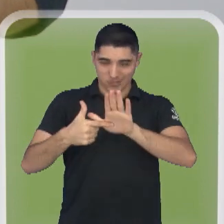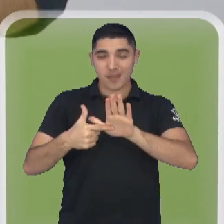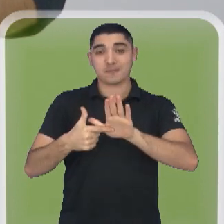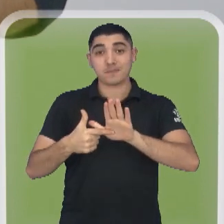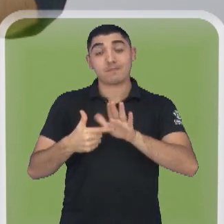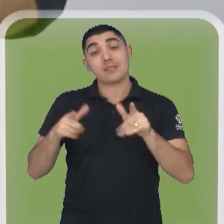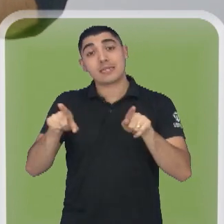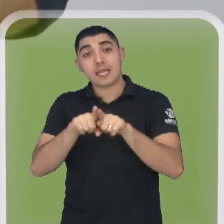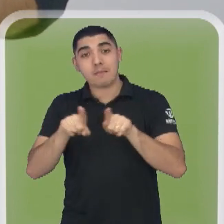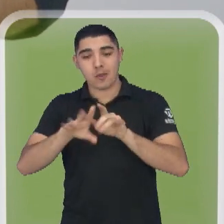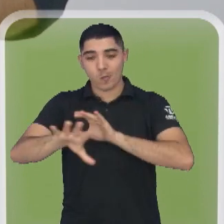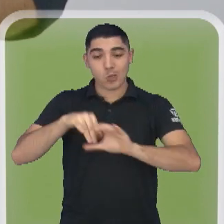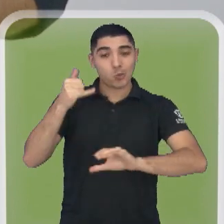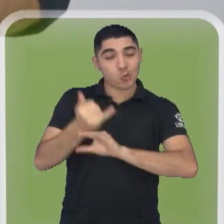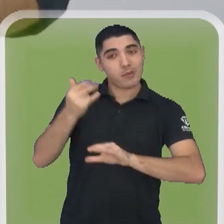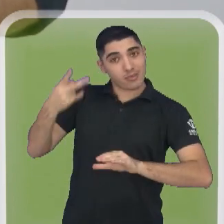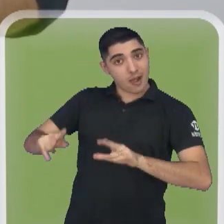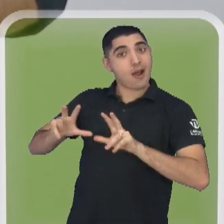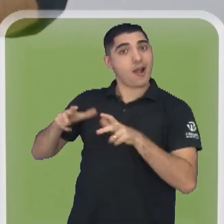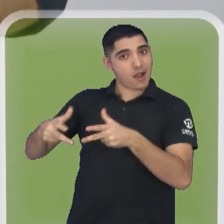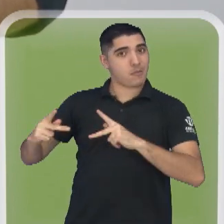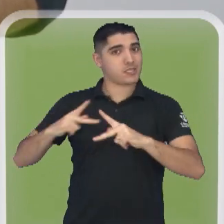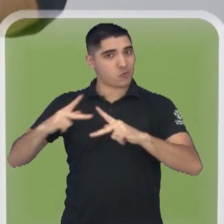câmarasjc.sp.gov.br e também no